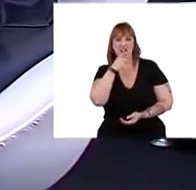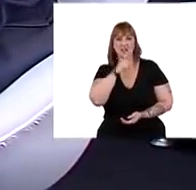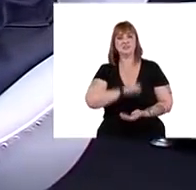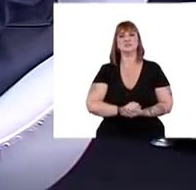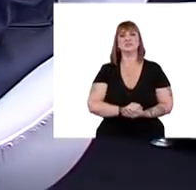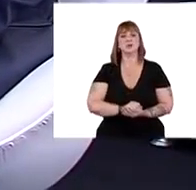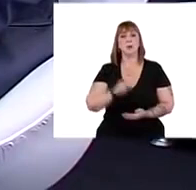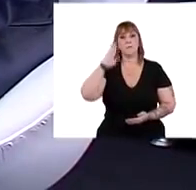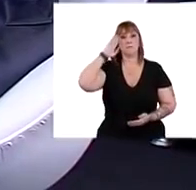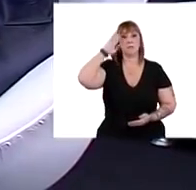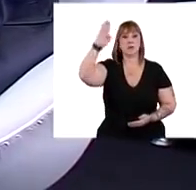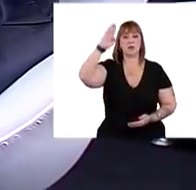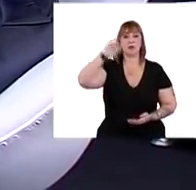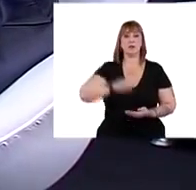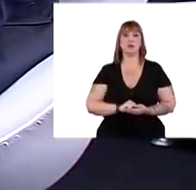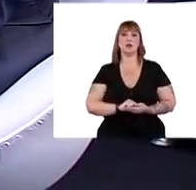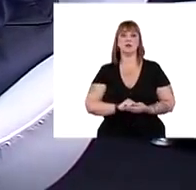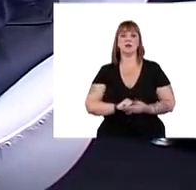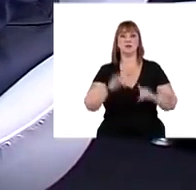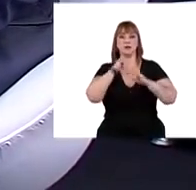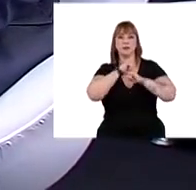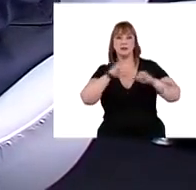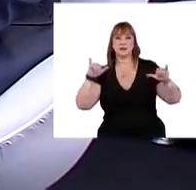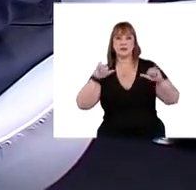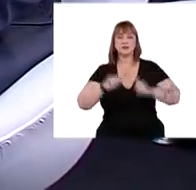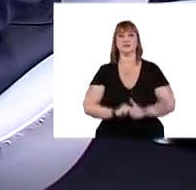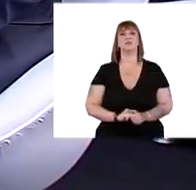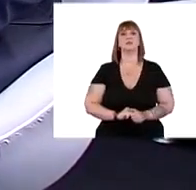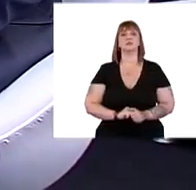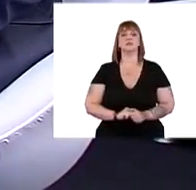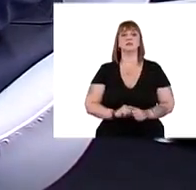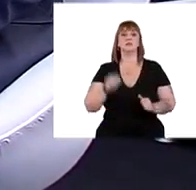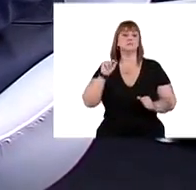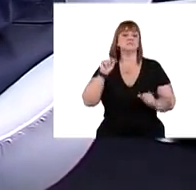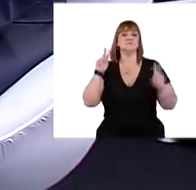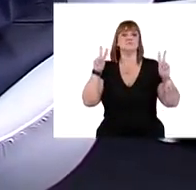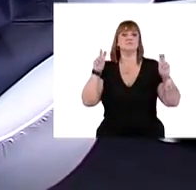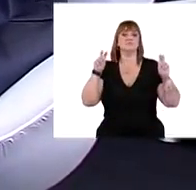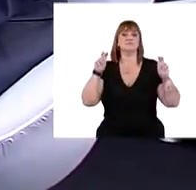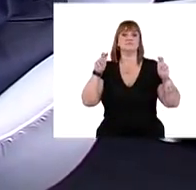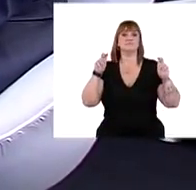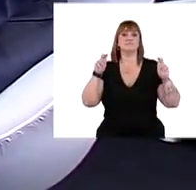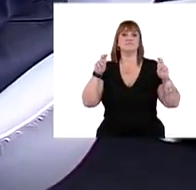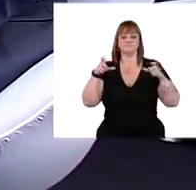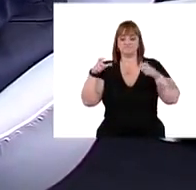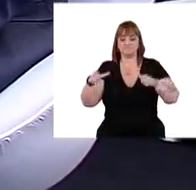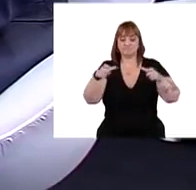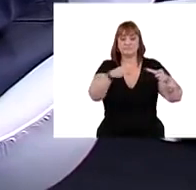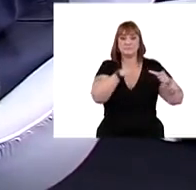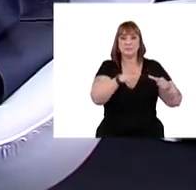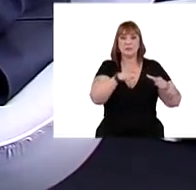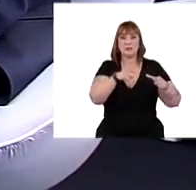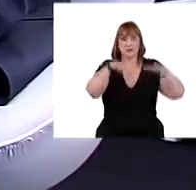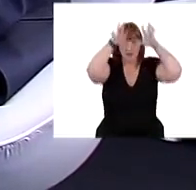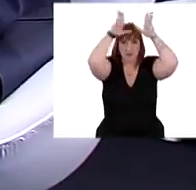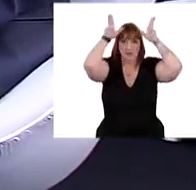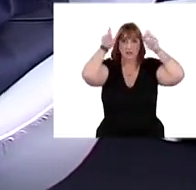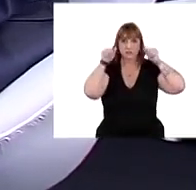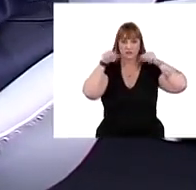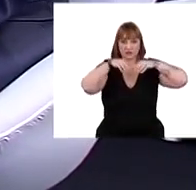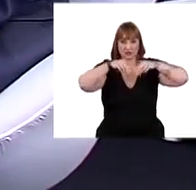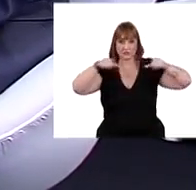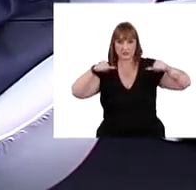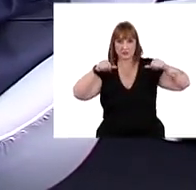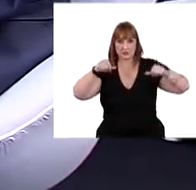a prioridade na sua campanha é a questão da demarcação dos territórios indígenas. Não é